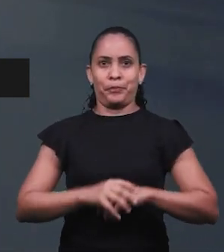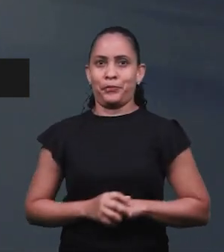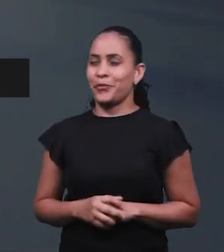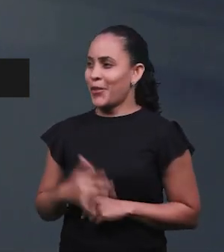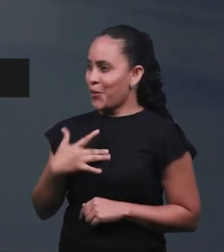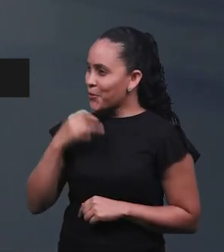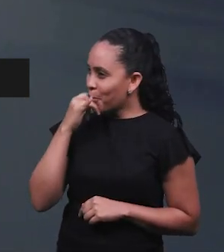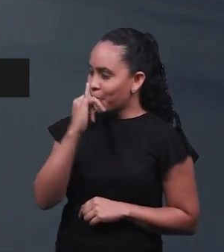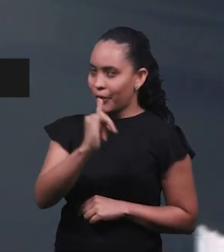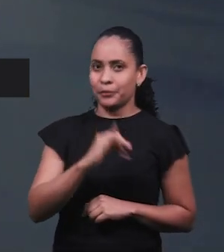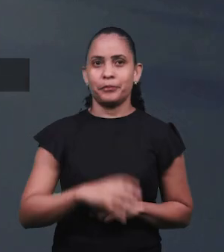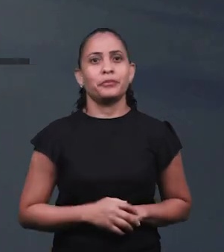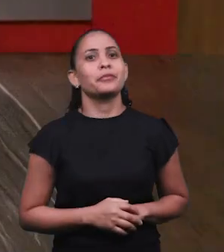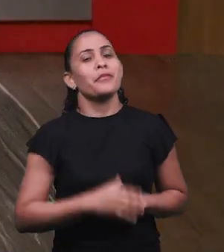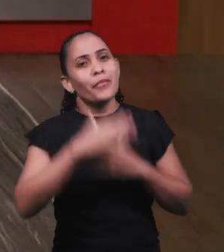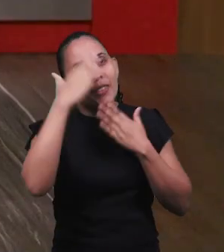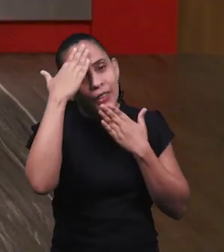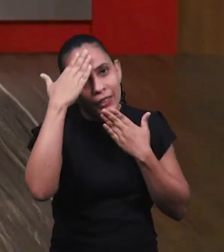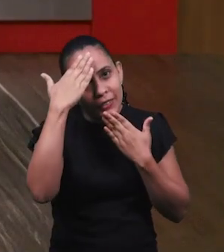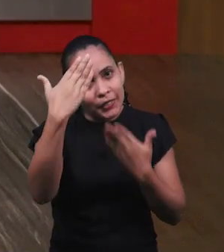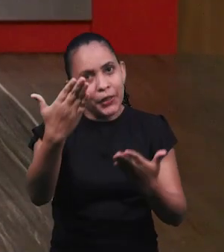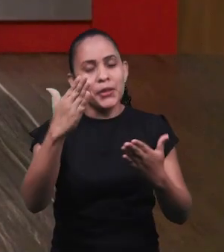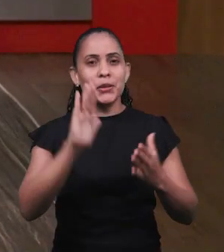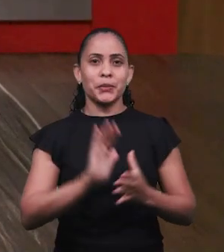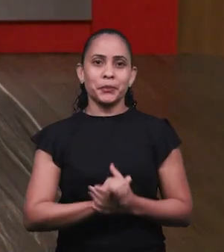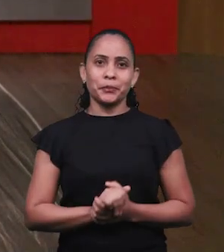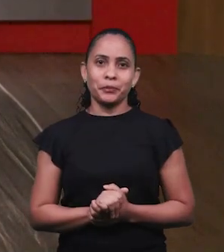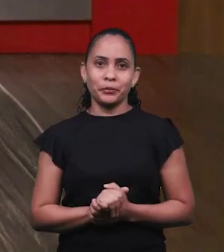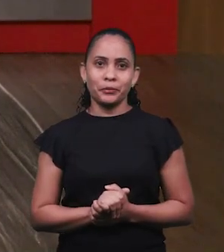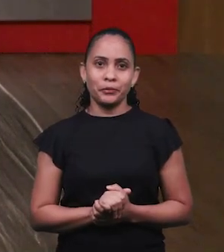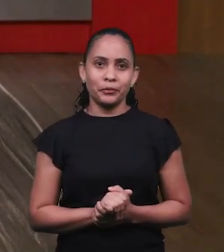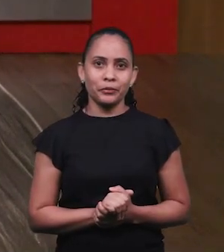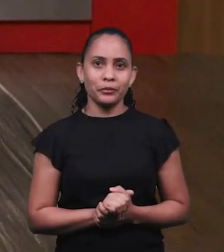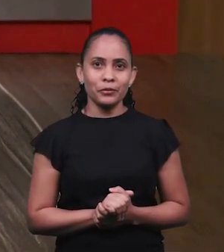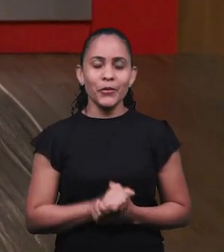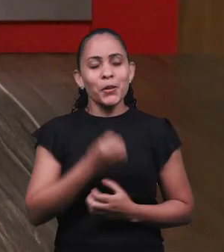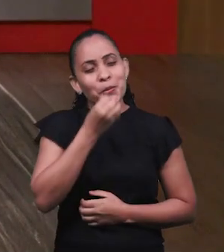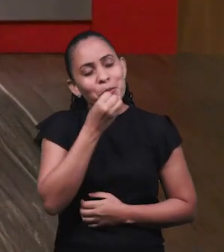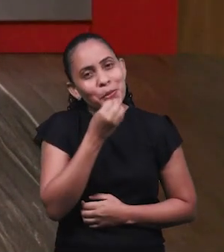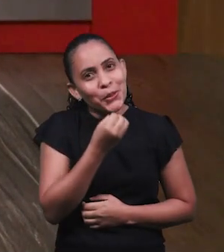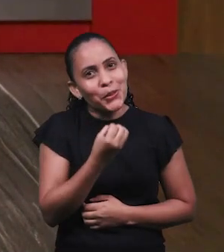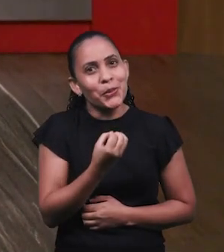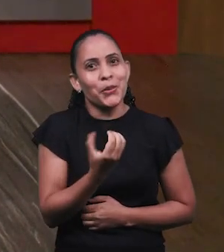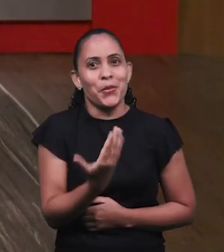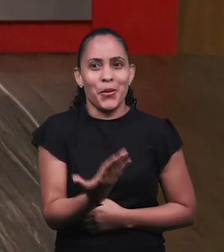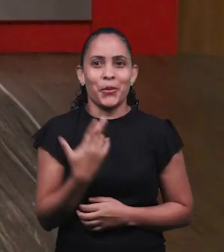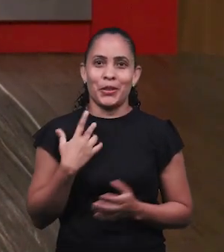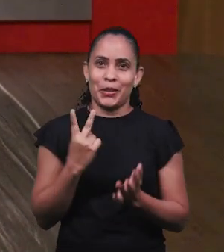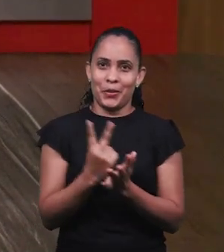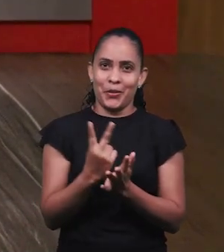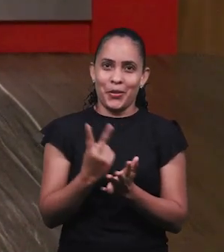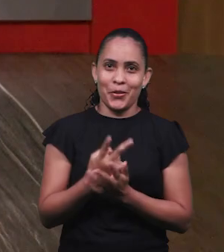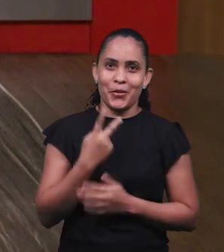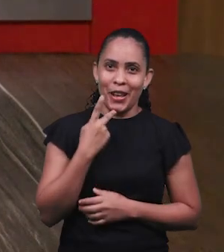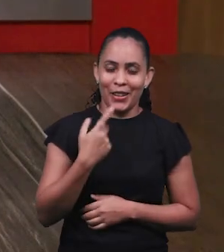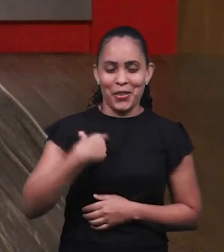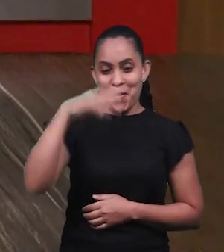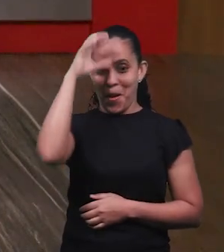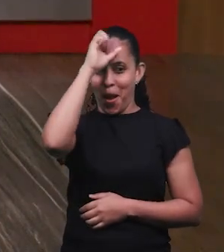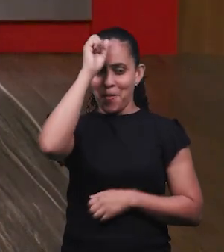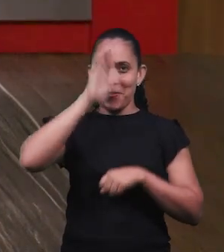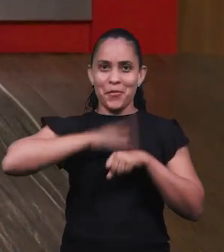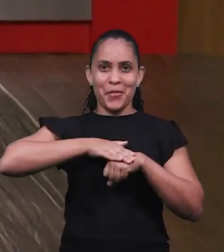isso que bom. eu deixo. Doutora, agradeço a sua participação. Eu que agradeço, pastor. Foi muito bom tê-lo. E eu, como eu sempre falo, quem mais aprende sou eu,